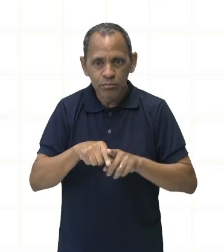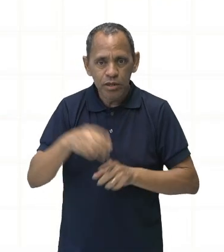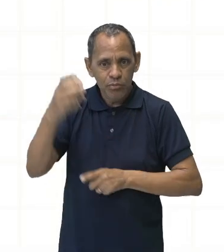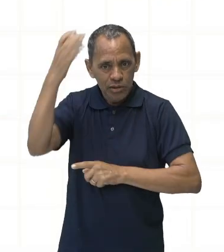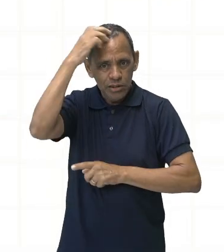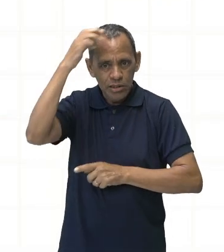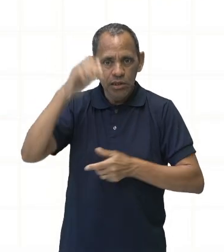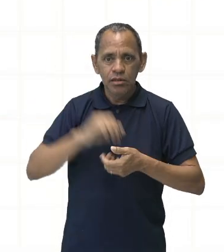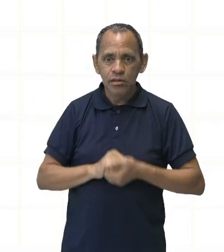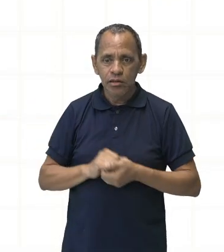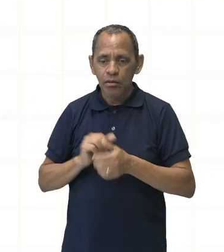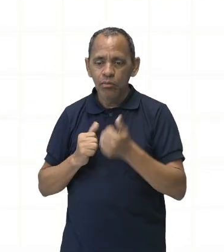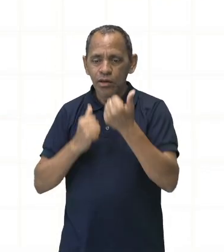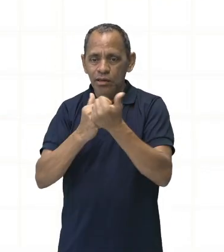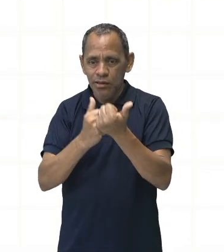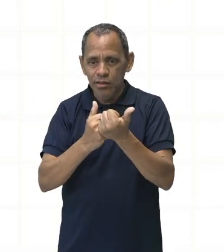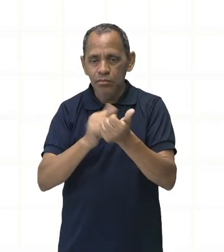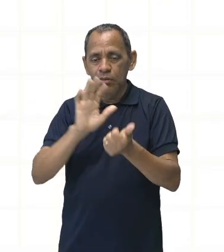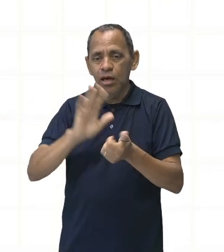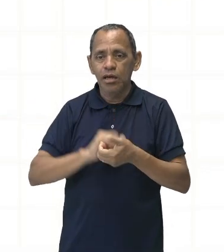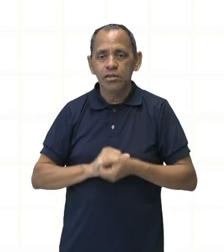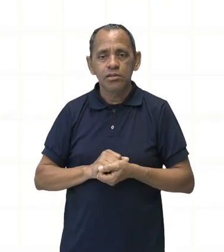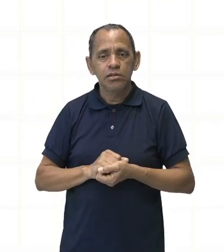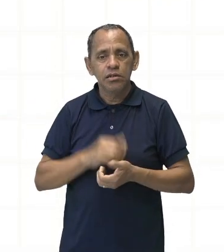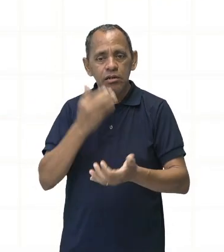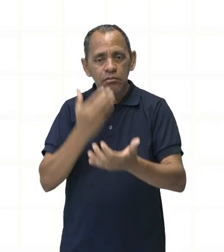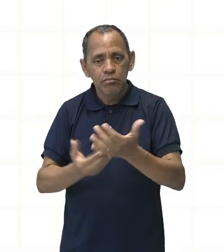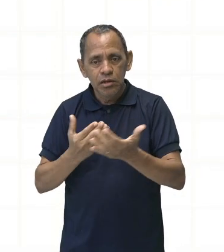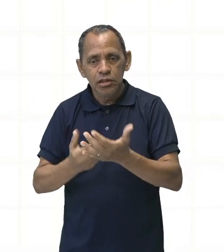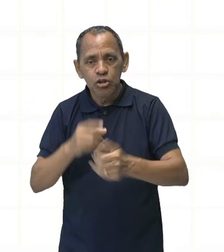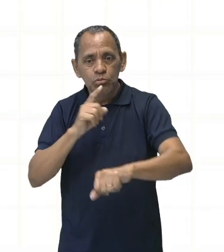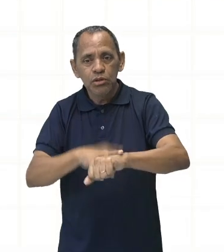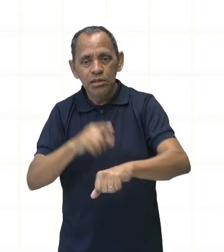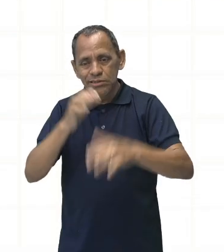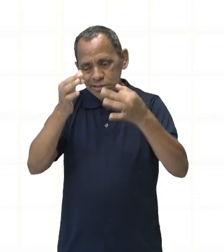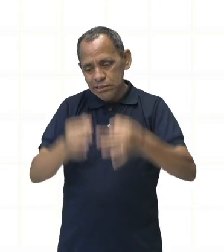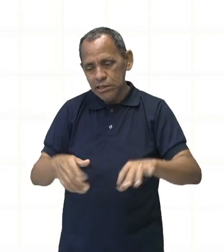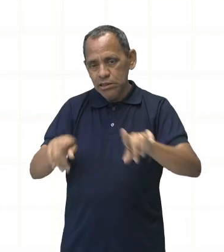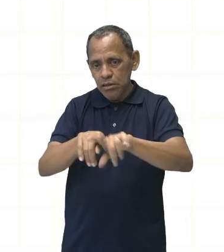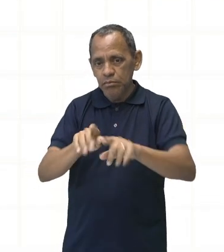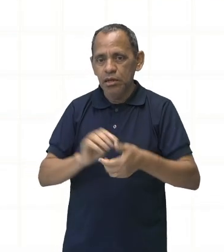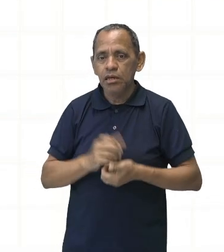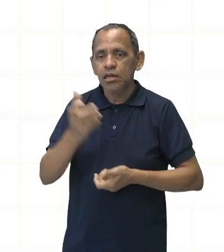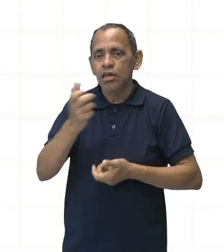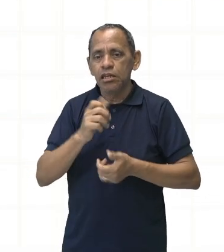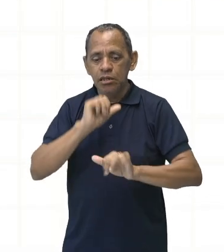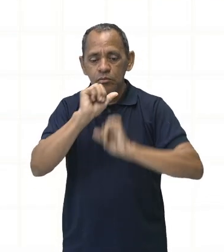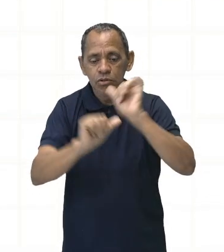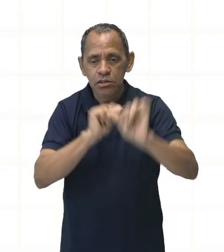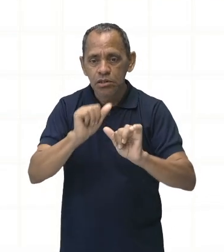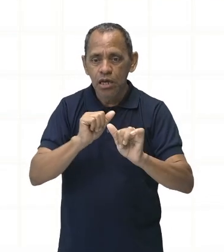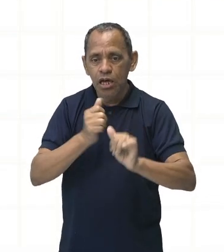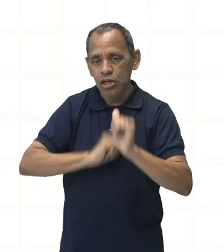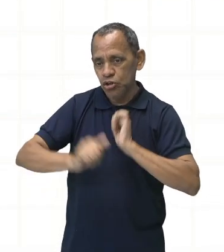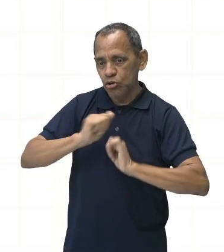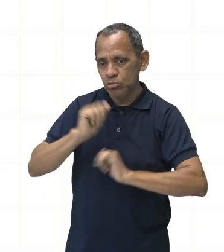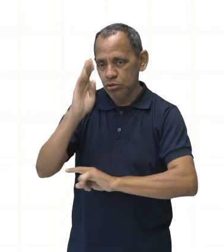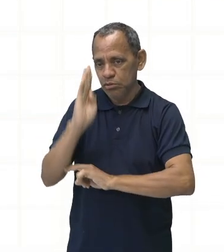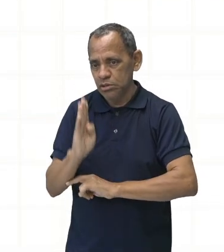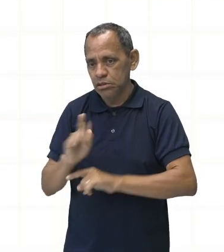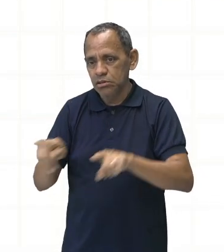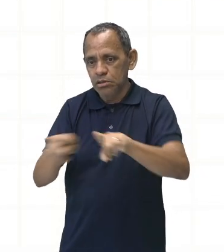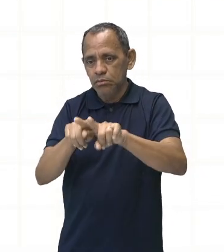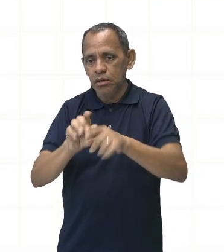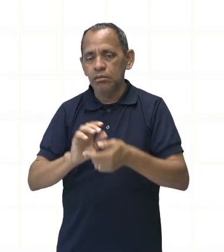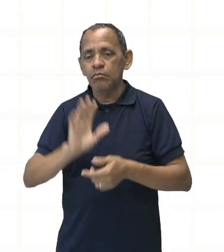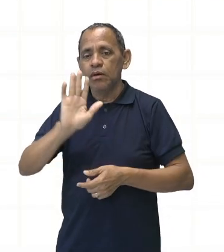pois já era tarde demais. O que ele queria fazer, né? Ele queria implementar o federalismo, ele queria modificar a economia do país,